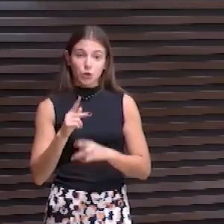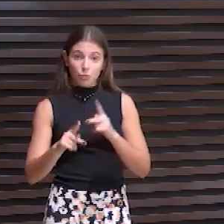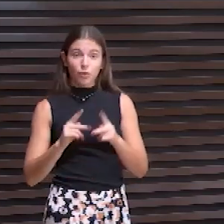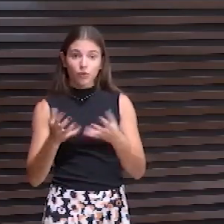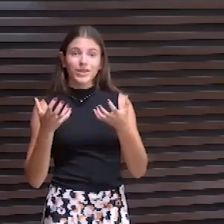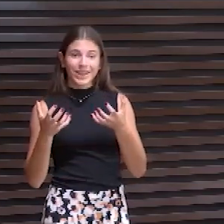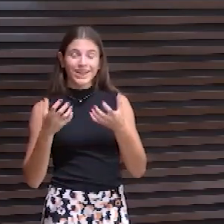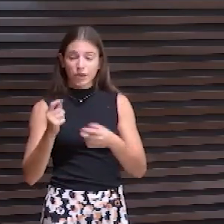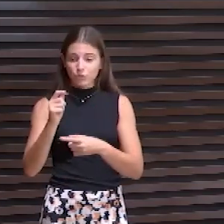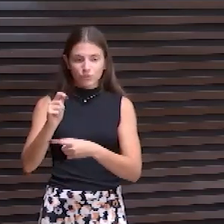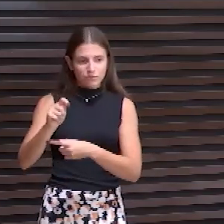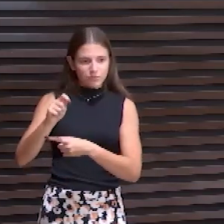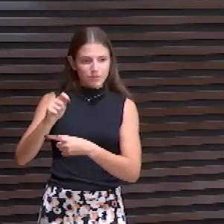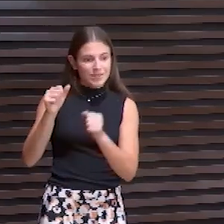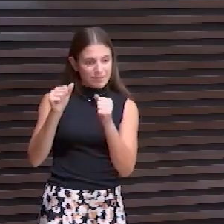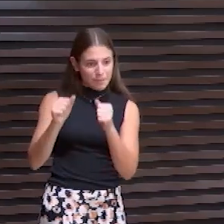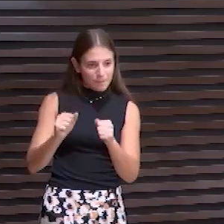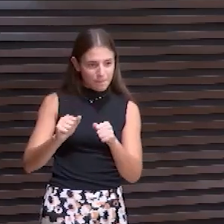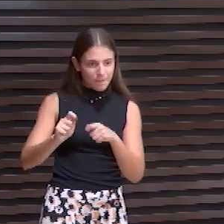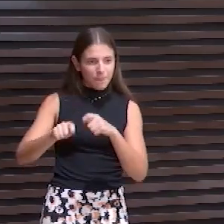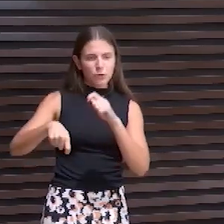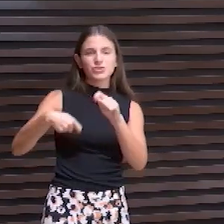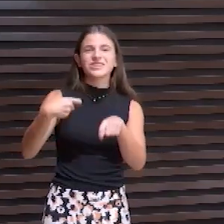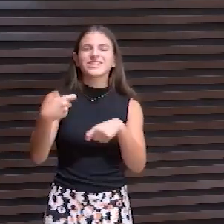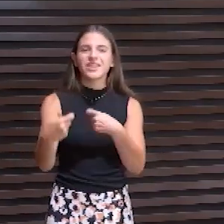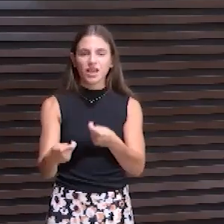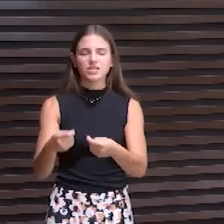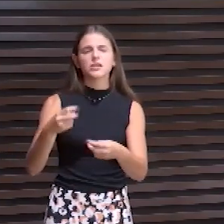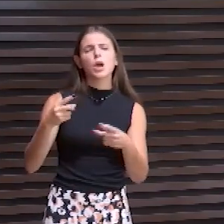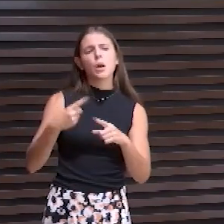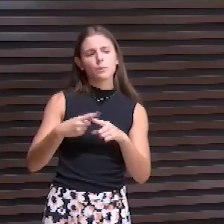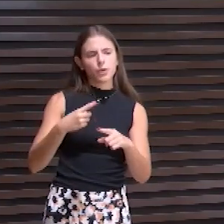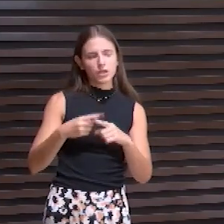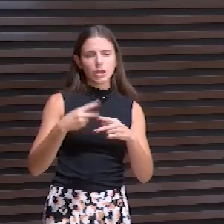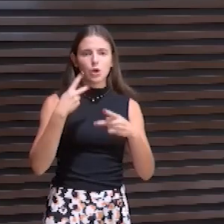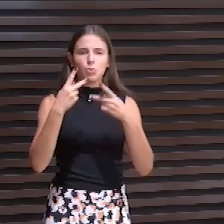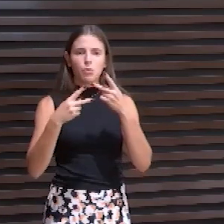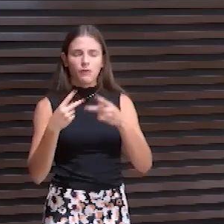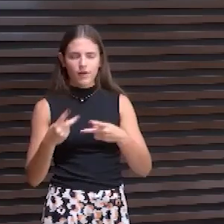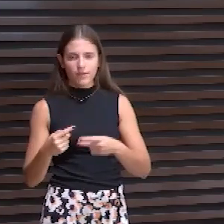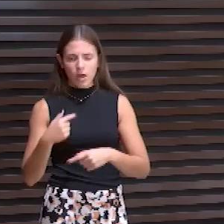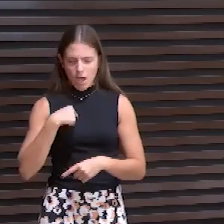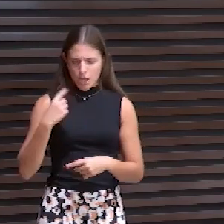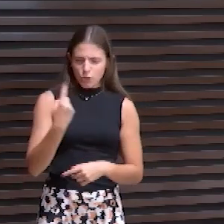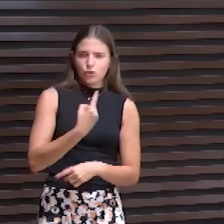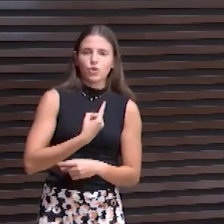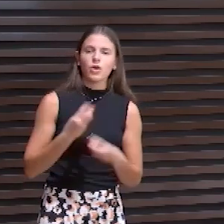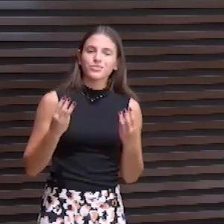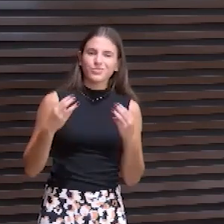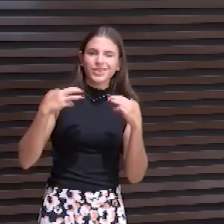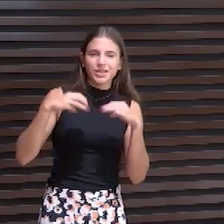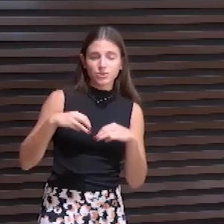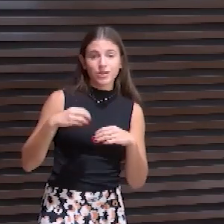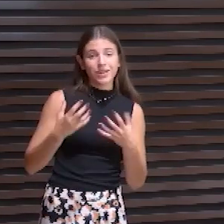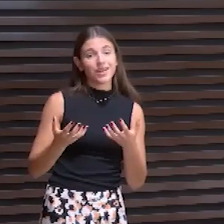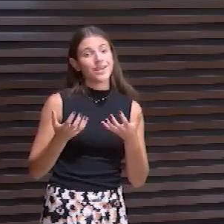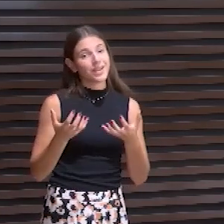sinais. Faz aqui. Nós somos merecedores. Nós somos de Nazaré. Então nós exigimos de você